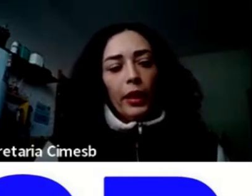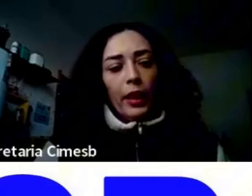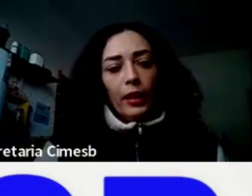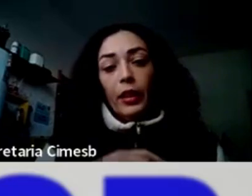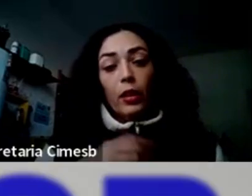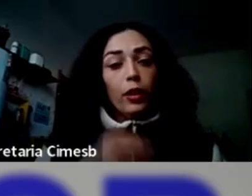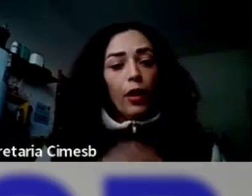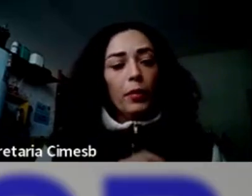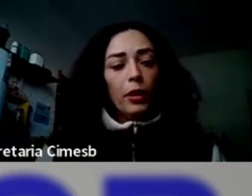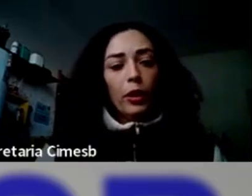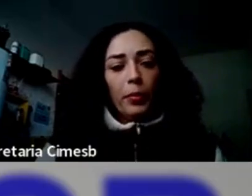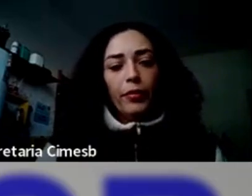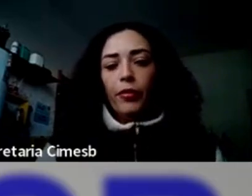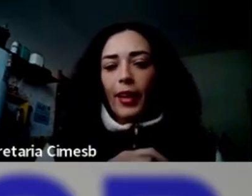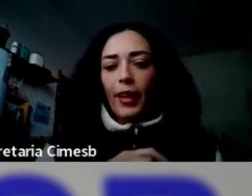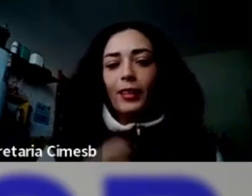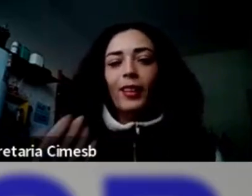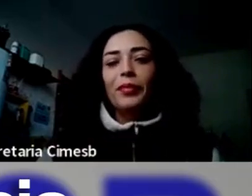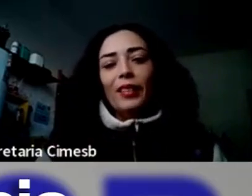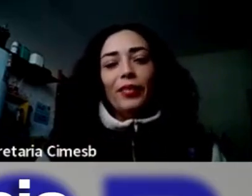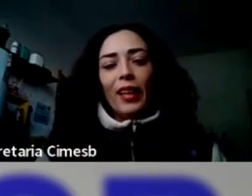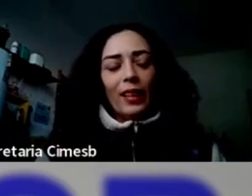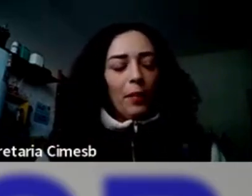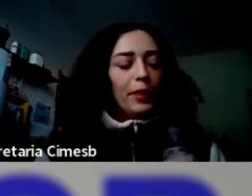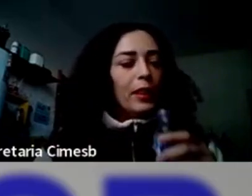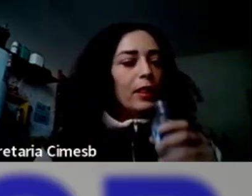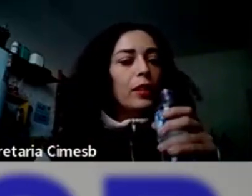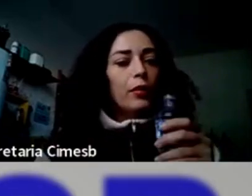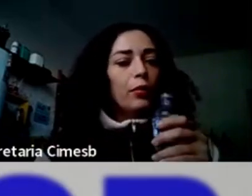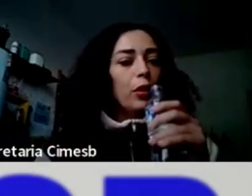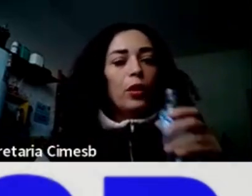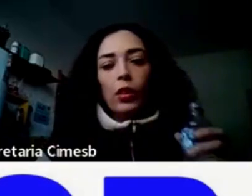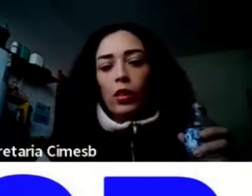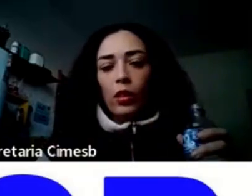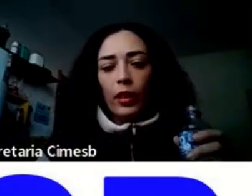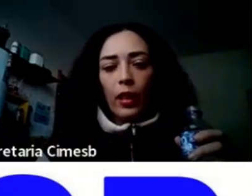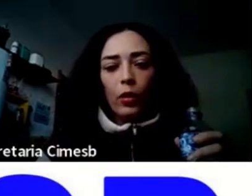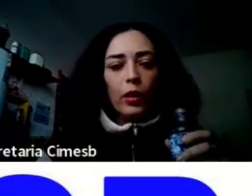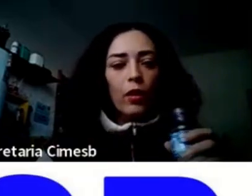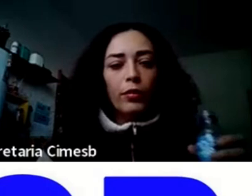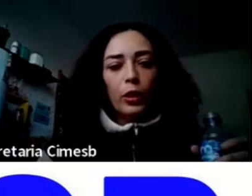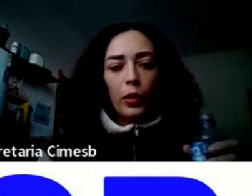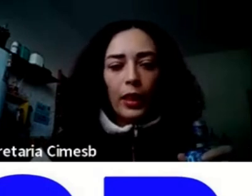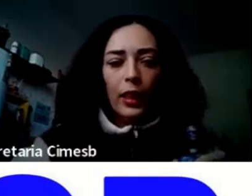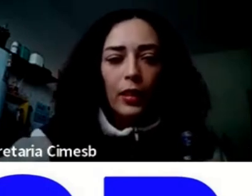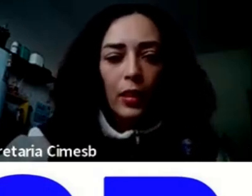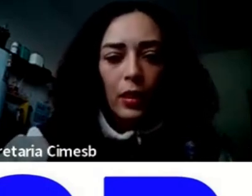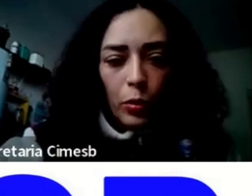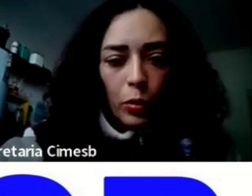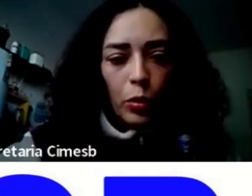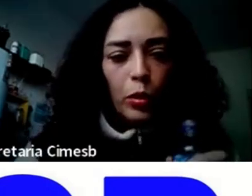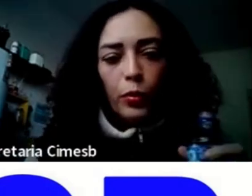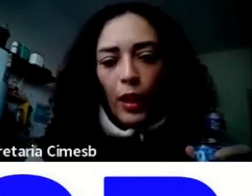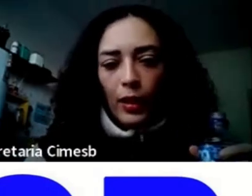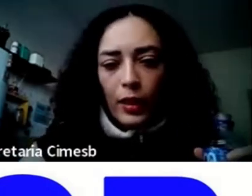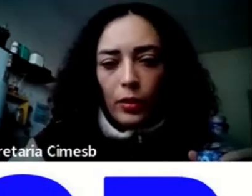uma comunicação. Então, são formas de sobrevivência e vai se adaptando. Eu vou tentar colocar um vídeo aqui